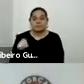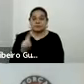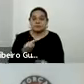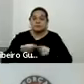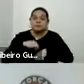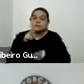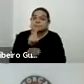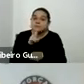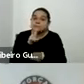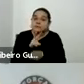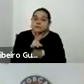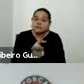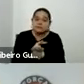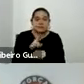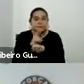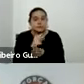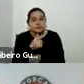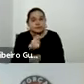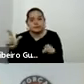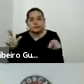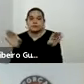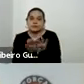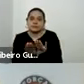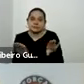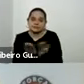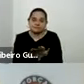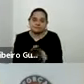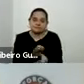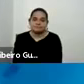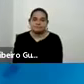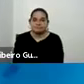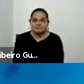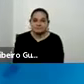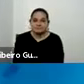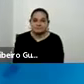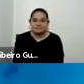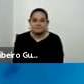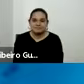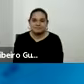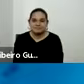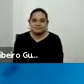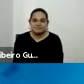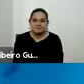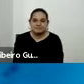outros também, tá? É com você, Fernando.